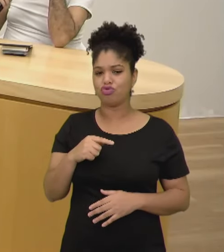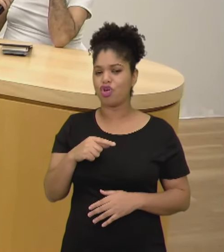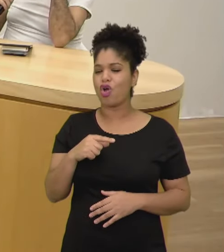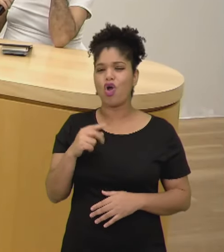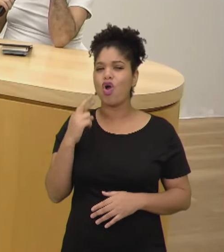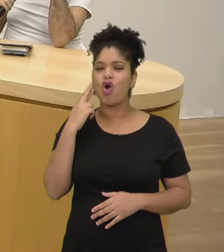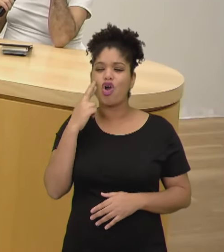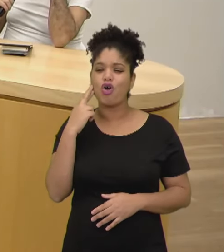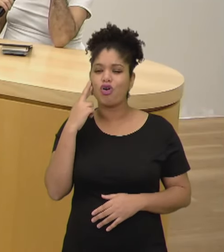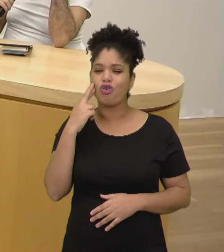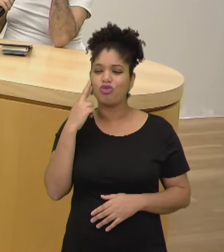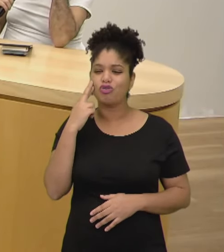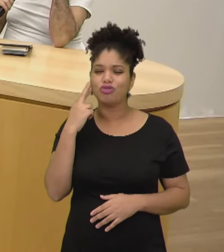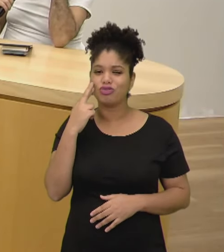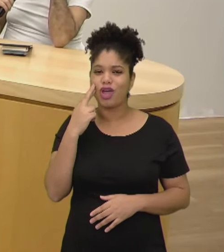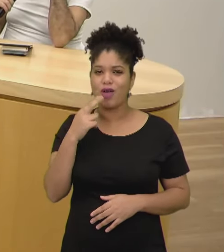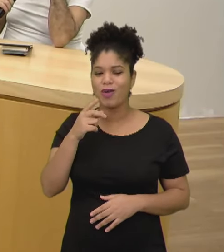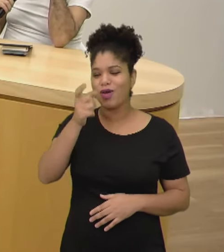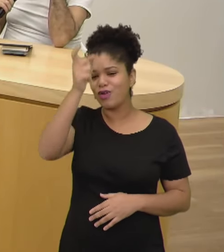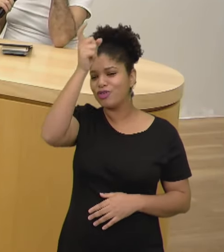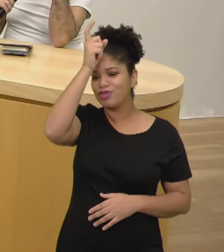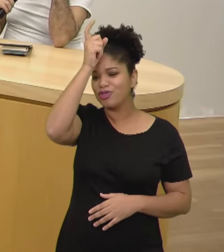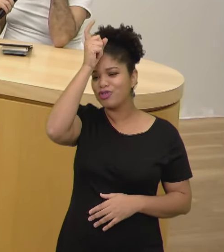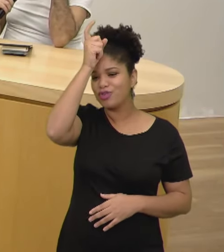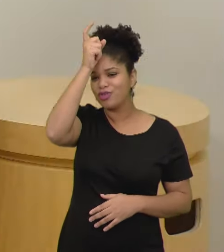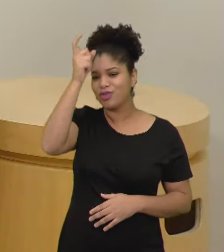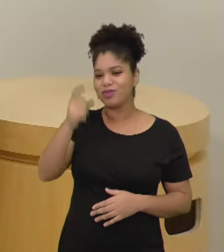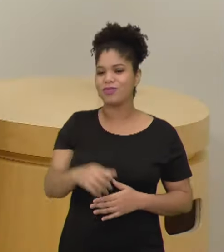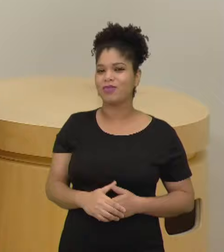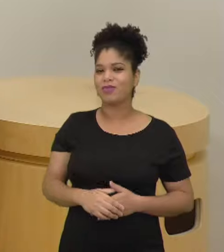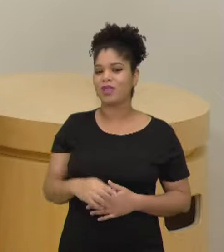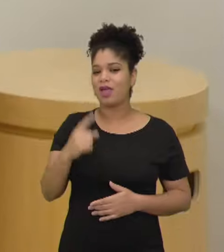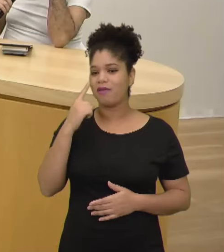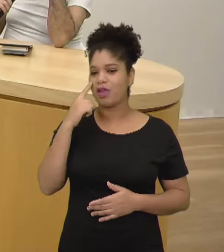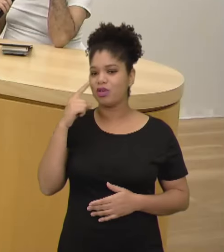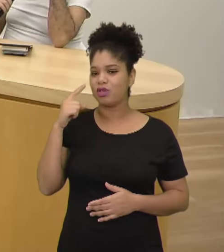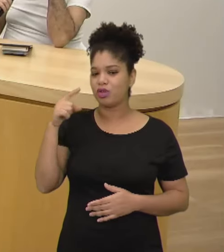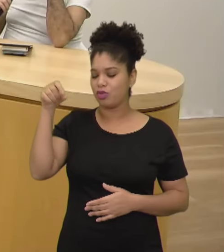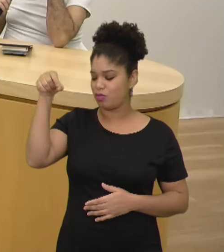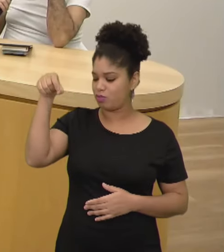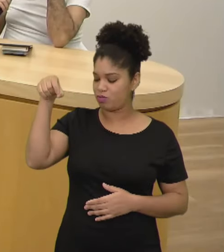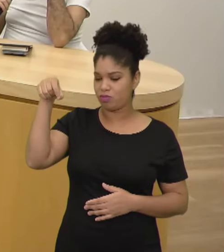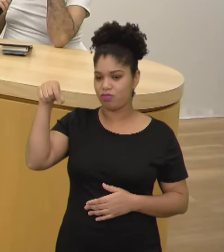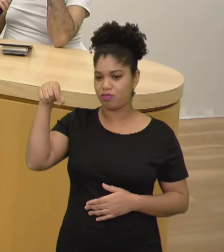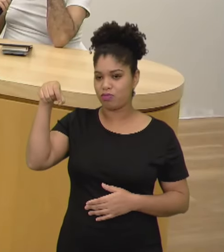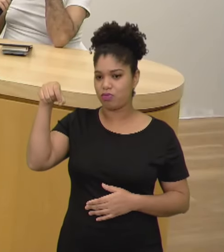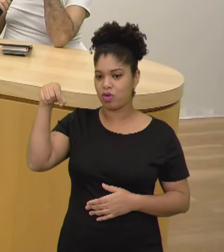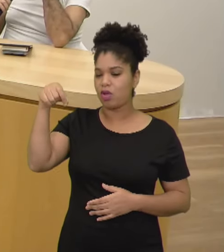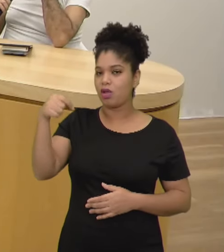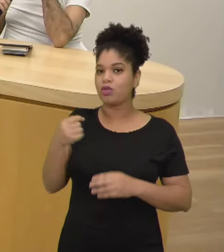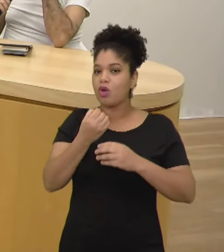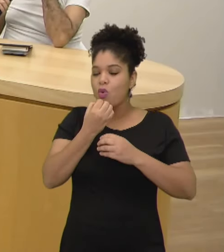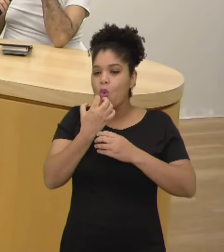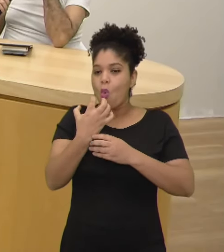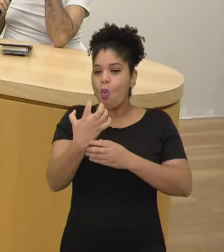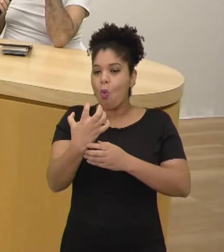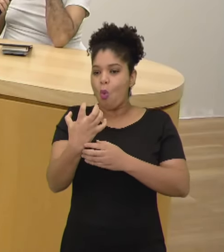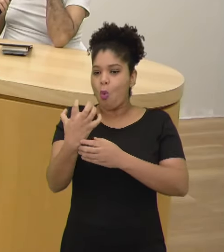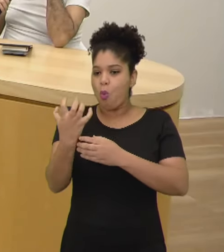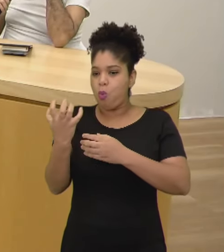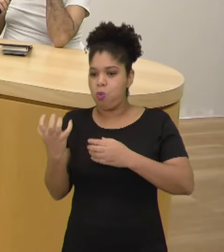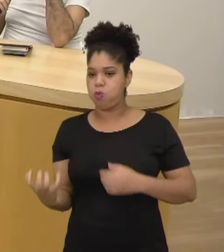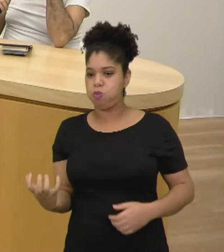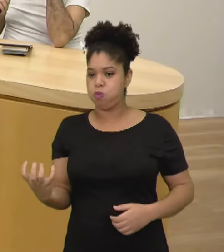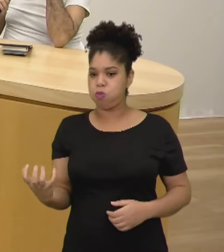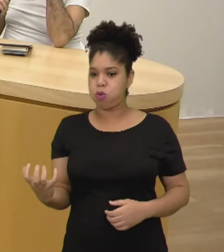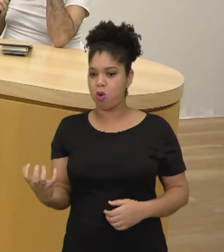rosa, ela sofre muito mais influência do ar do que a bolinha de gude. Já a bolinha de gude,